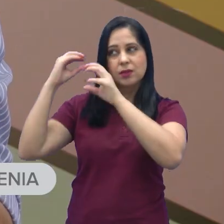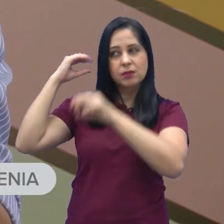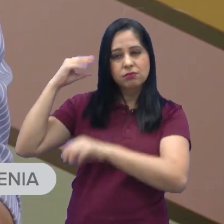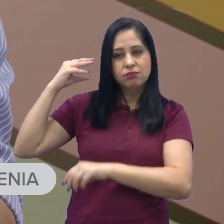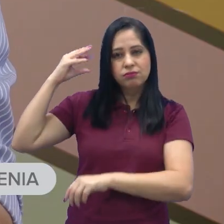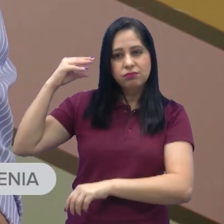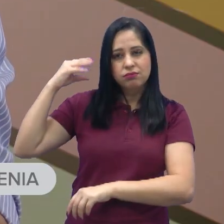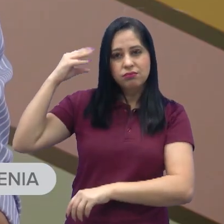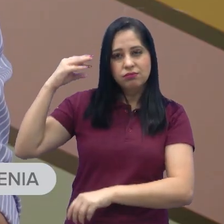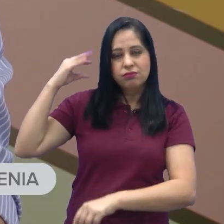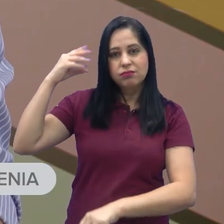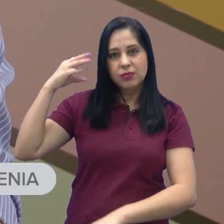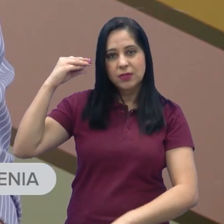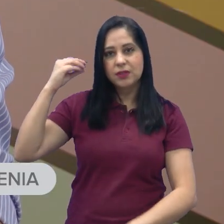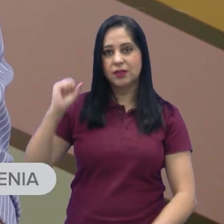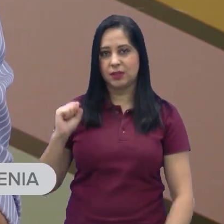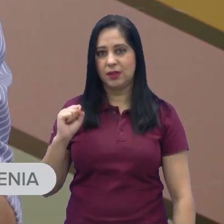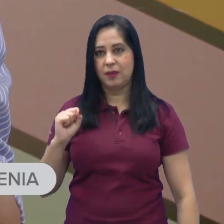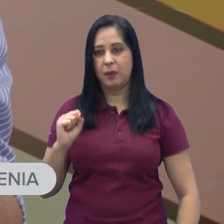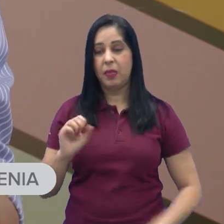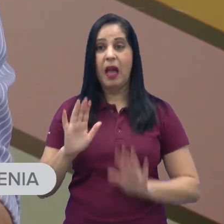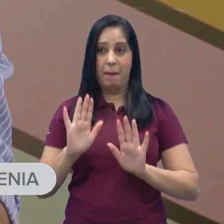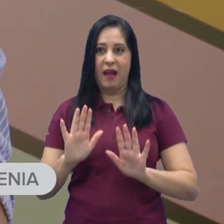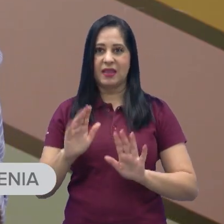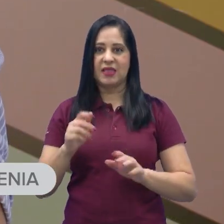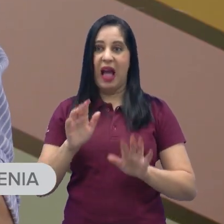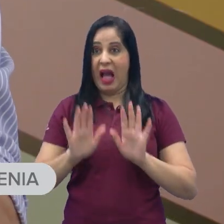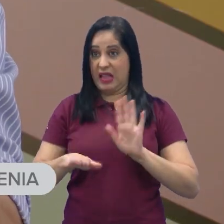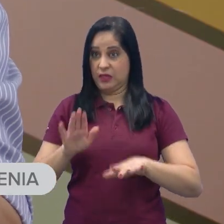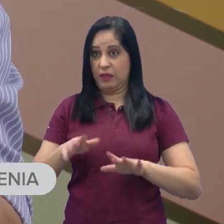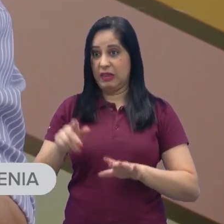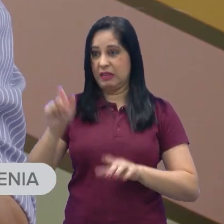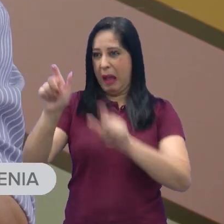hoje às vezes ainda é motivo de riso, né? Se fala